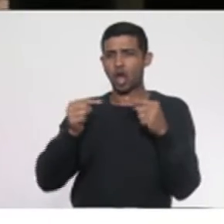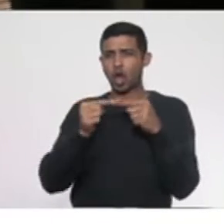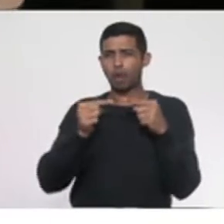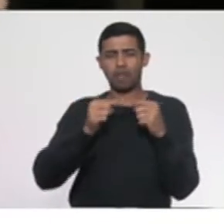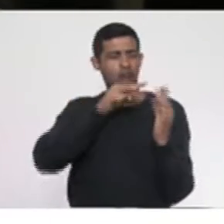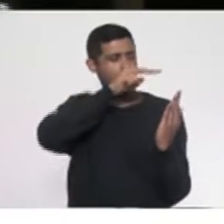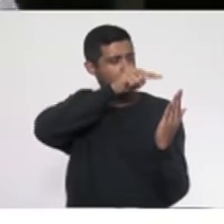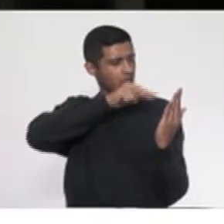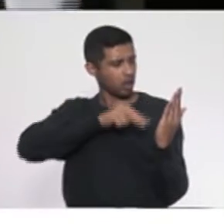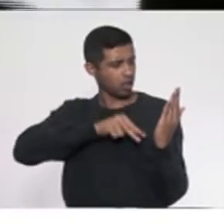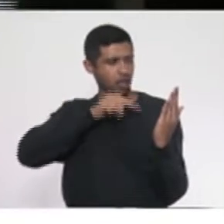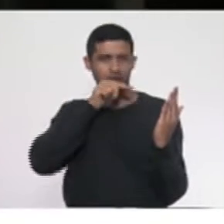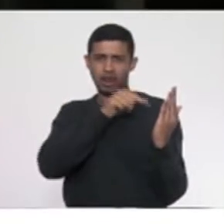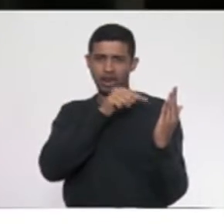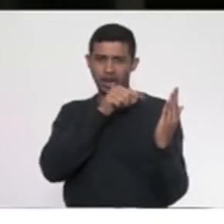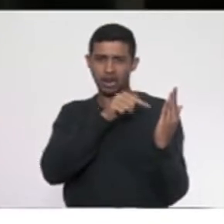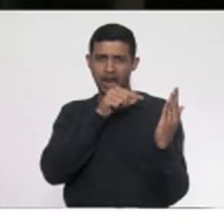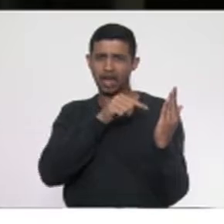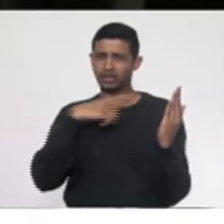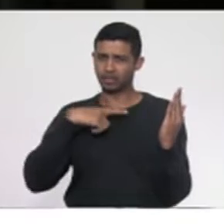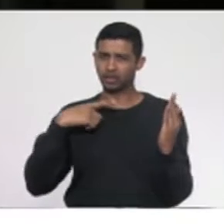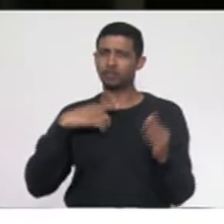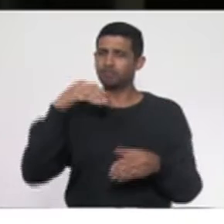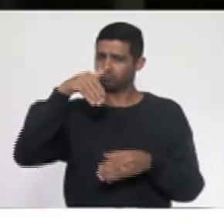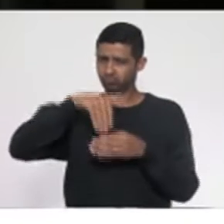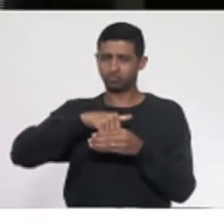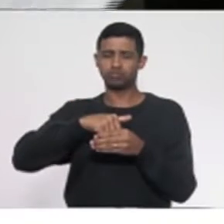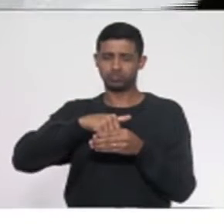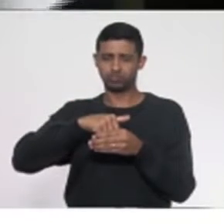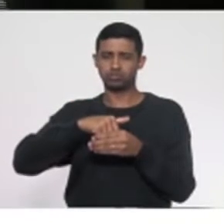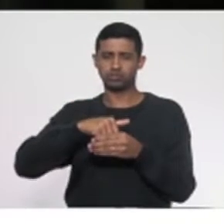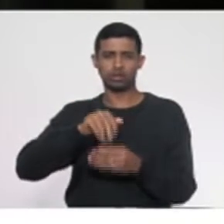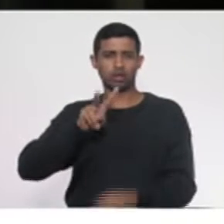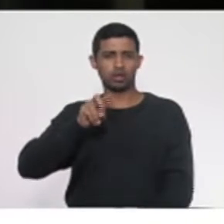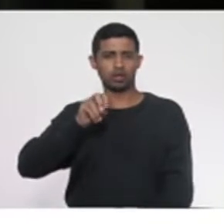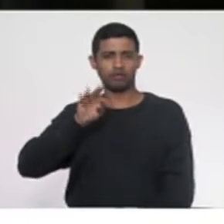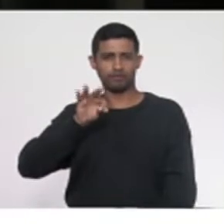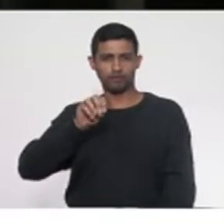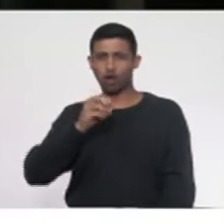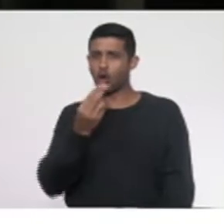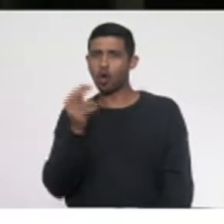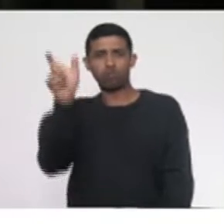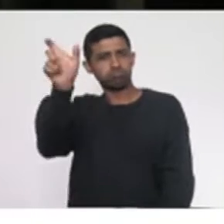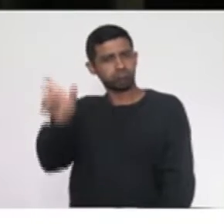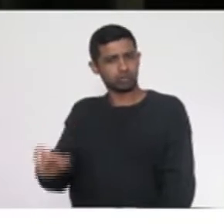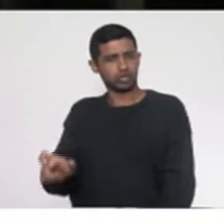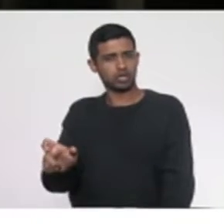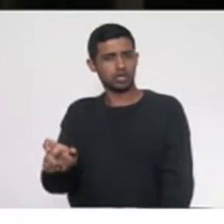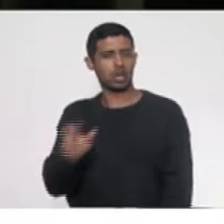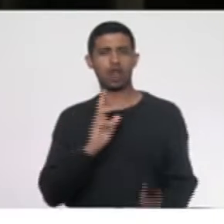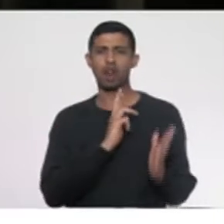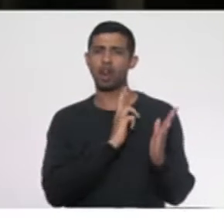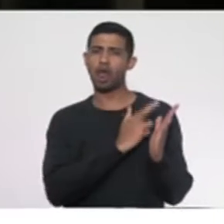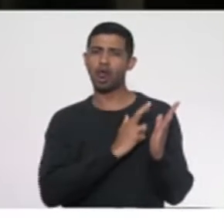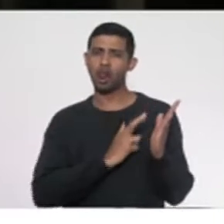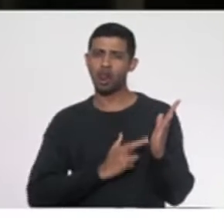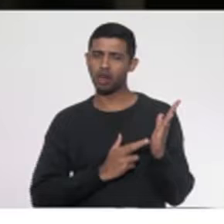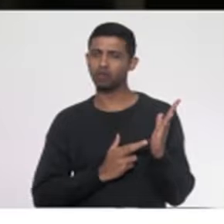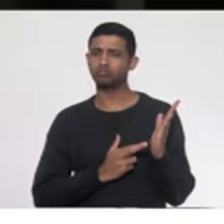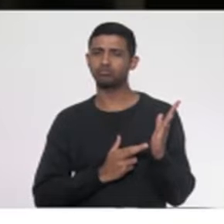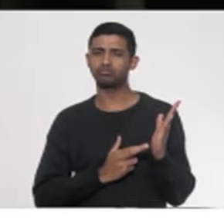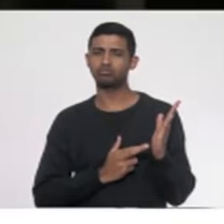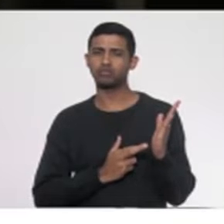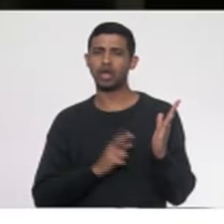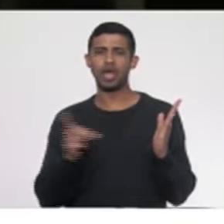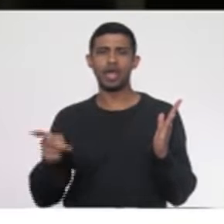leitura do voto do relator, quando ele elenca